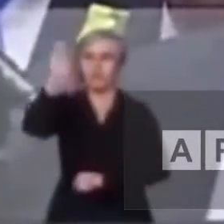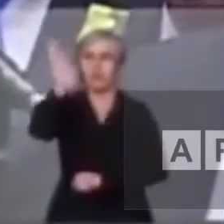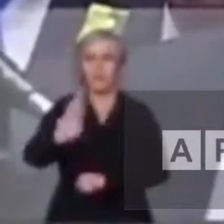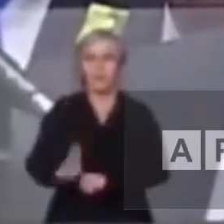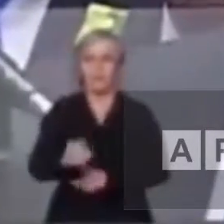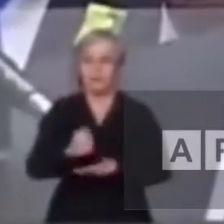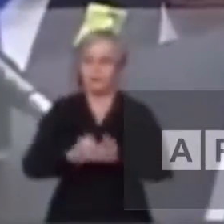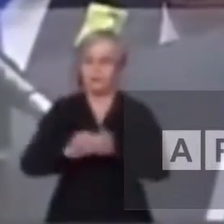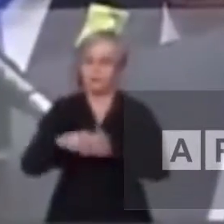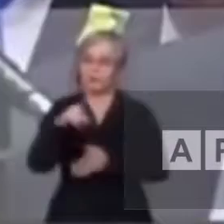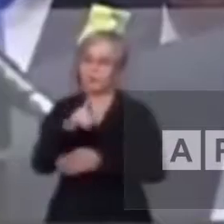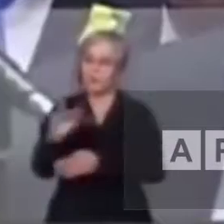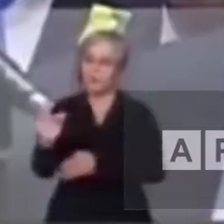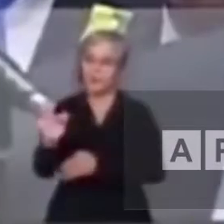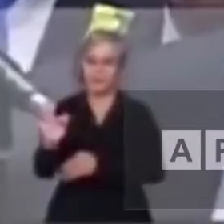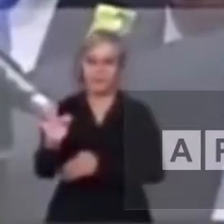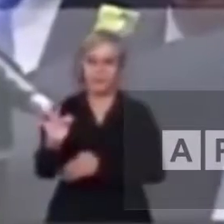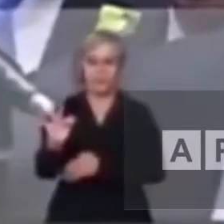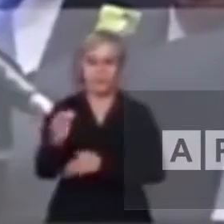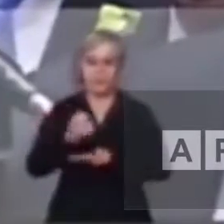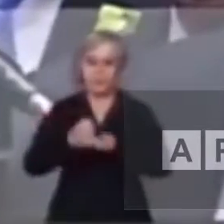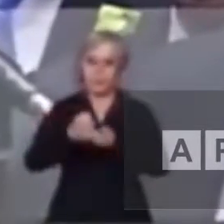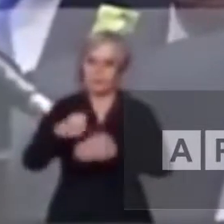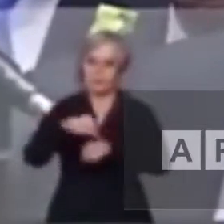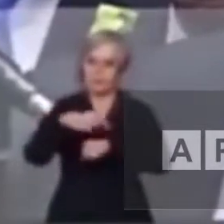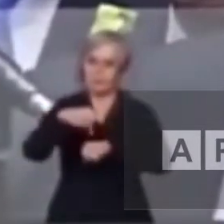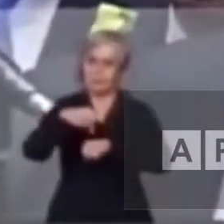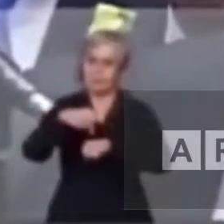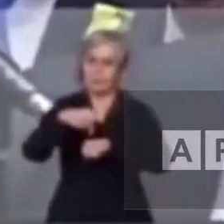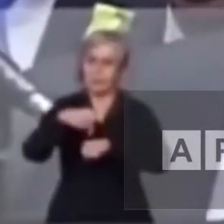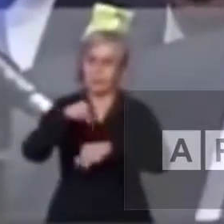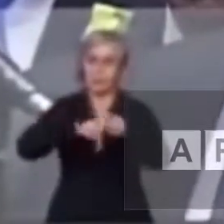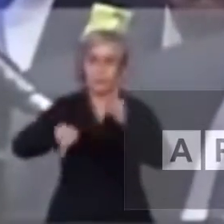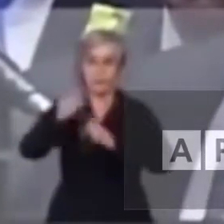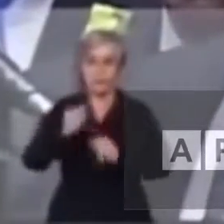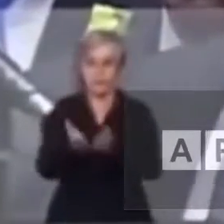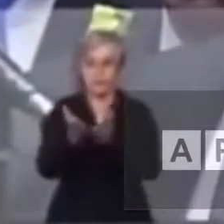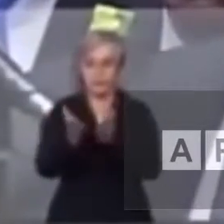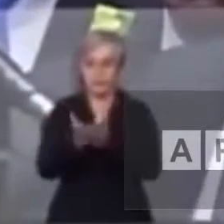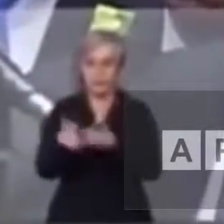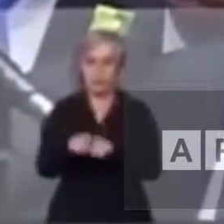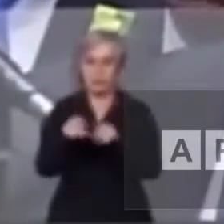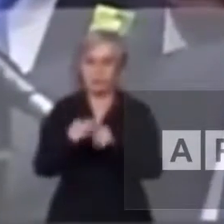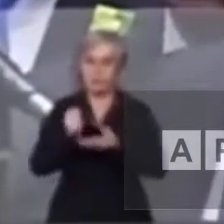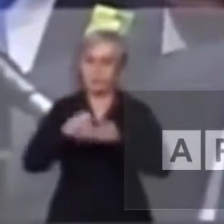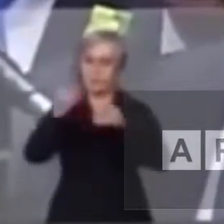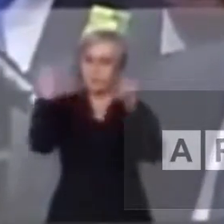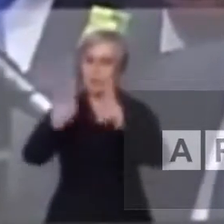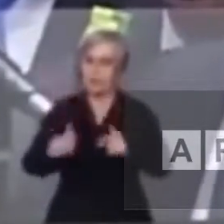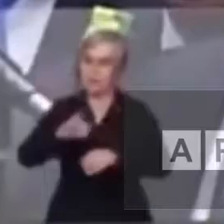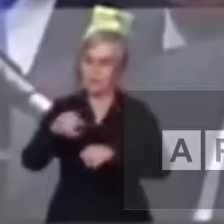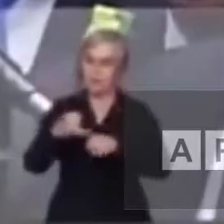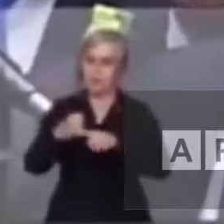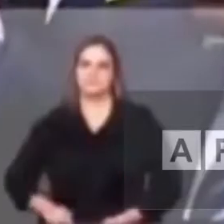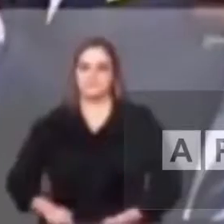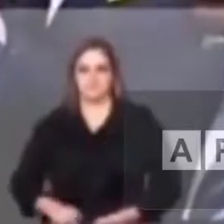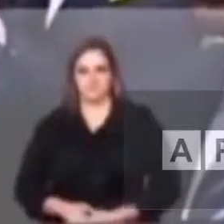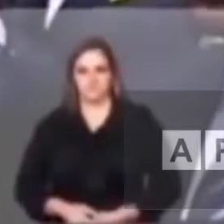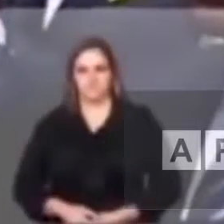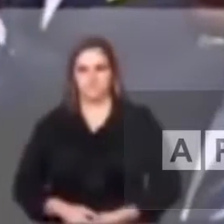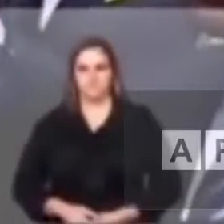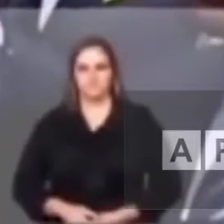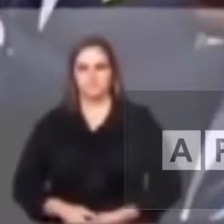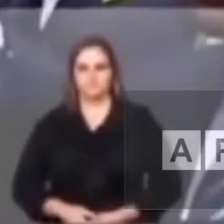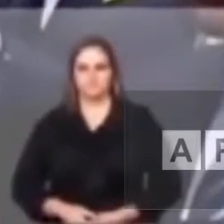pelo Distrito Federal, pela nação evangélica e cristã e pela paz de Jerusalém, eu voto sim.